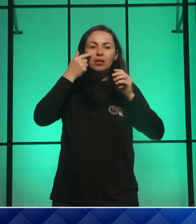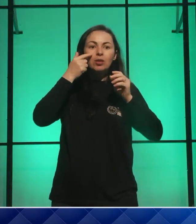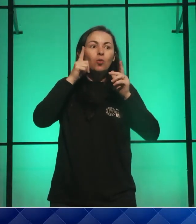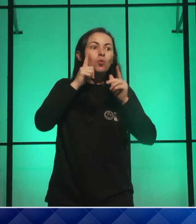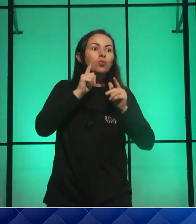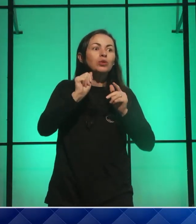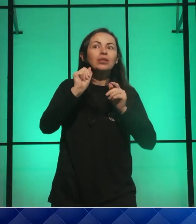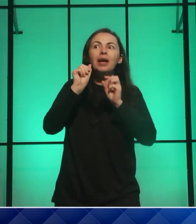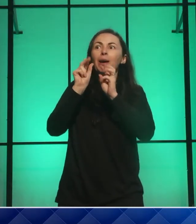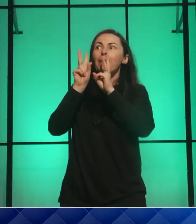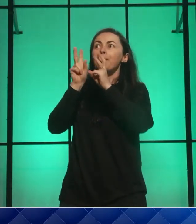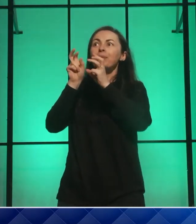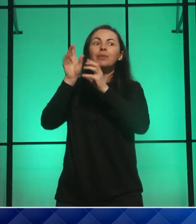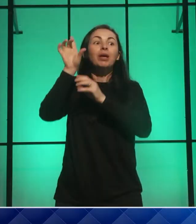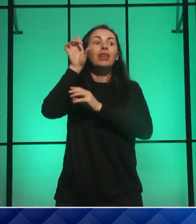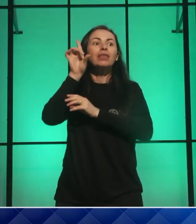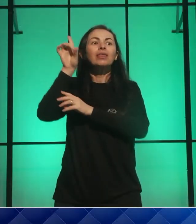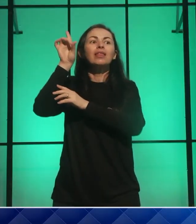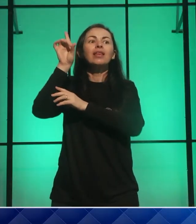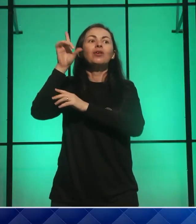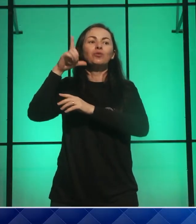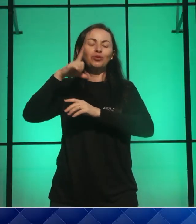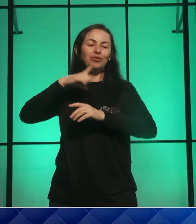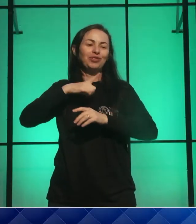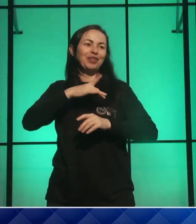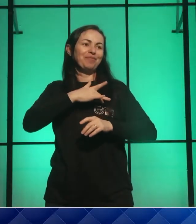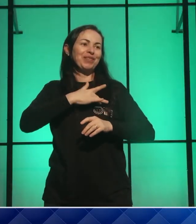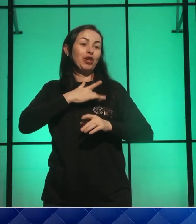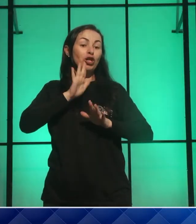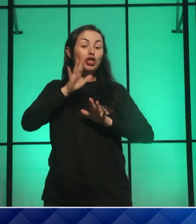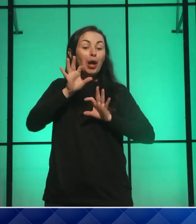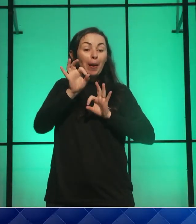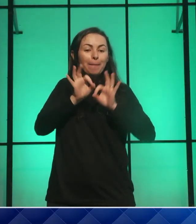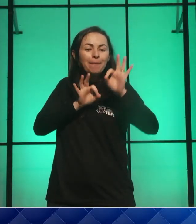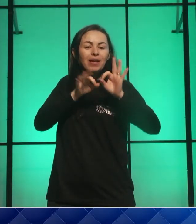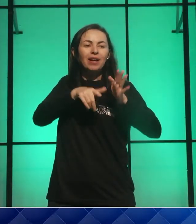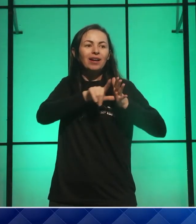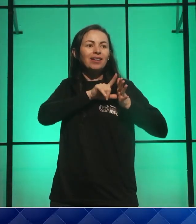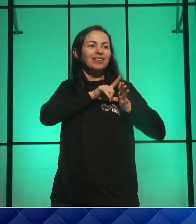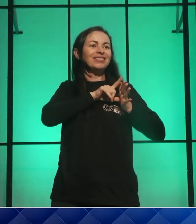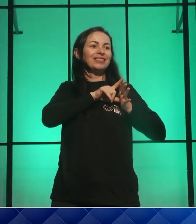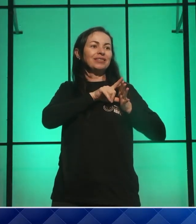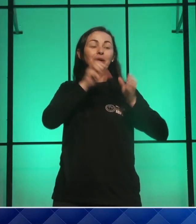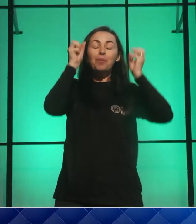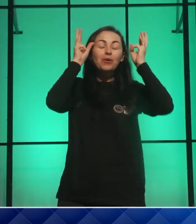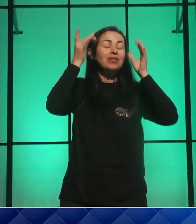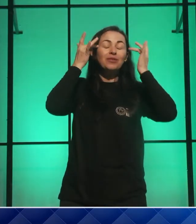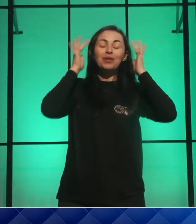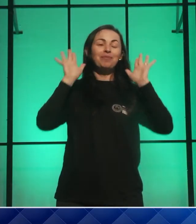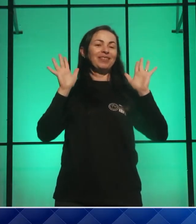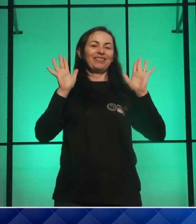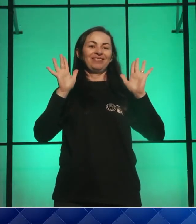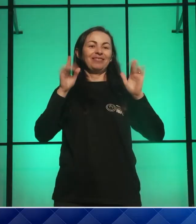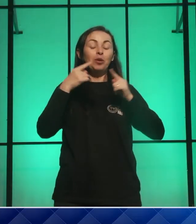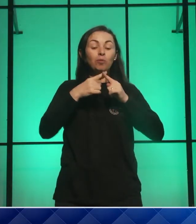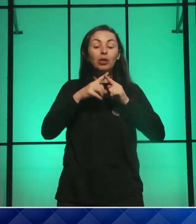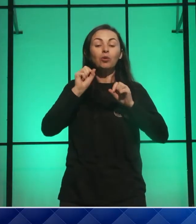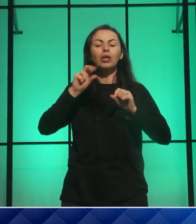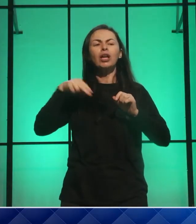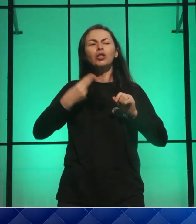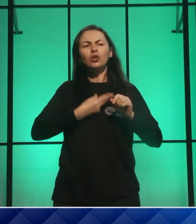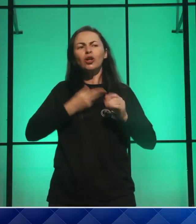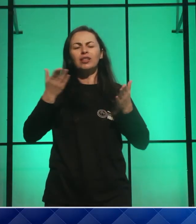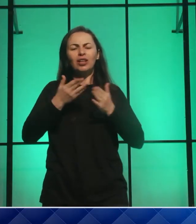Deus sabia que iria usar de misericórdia. Porque se existe uma coisa que aprendemos nesses últimos dias, é